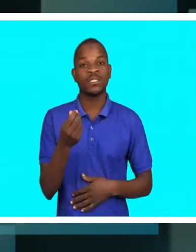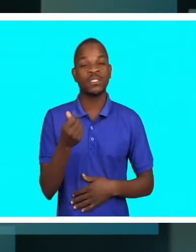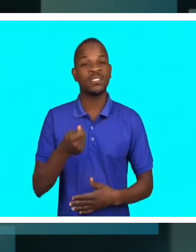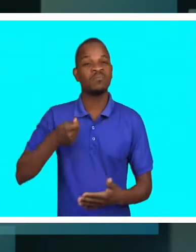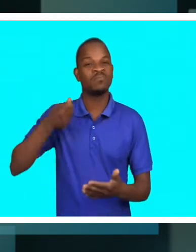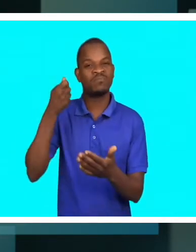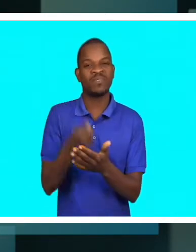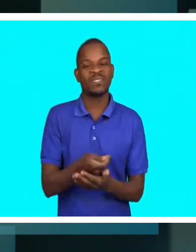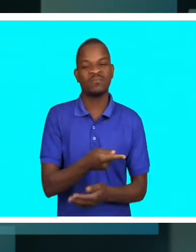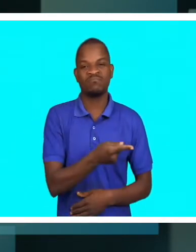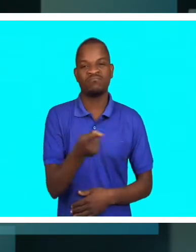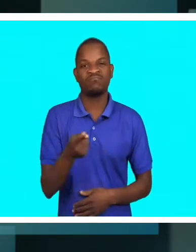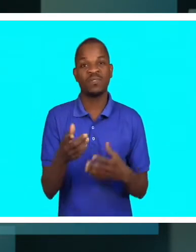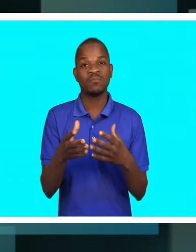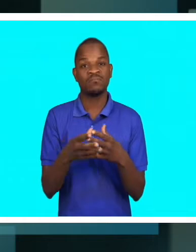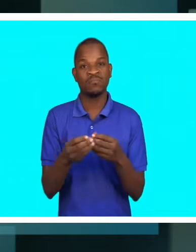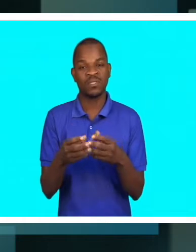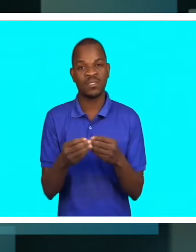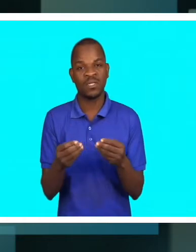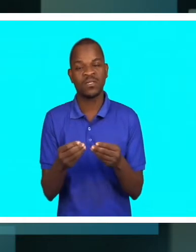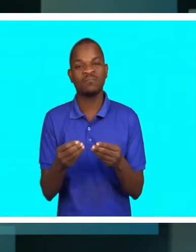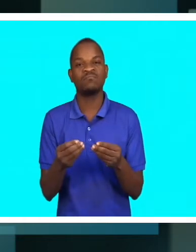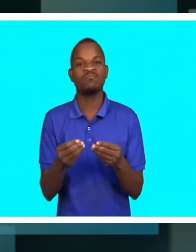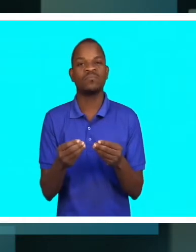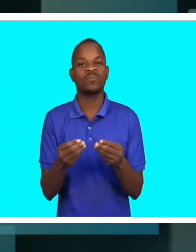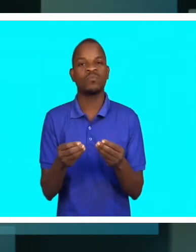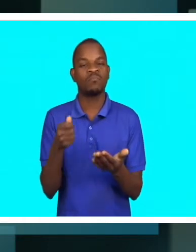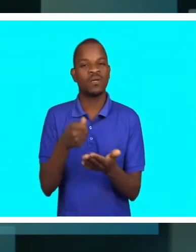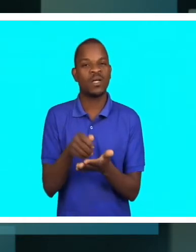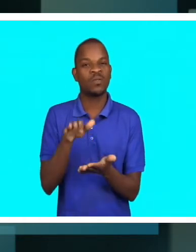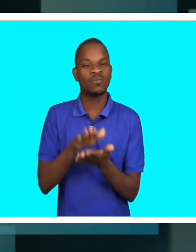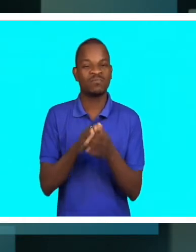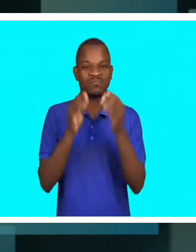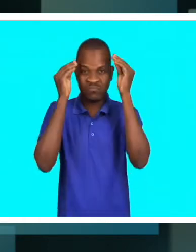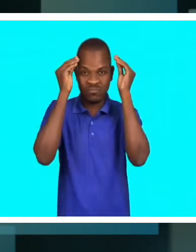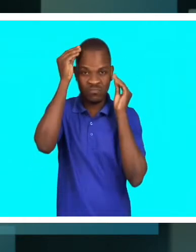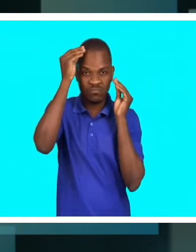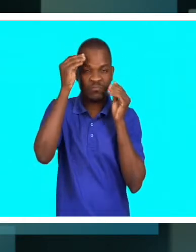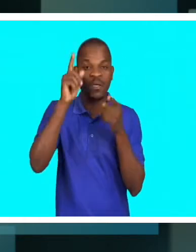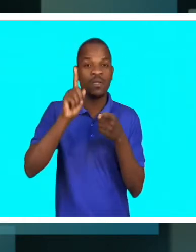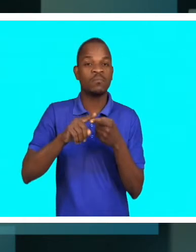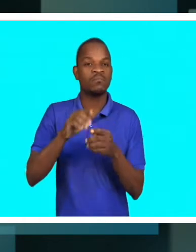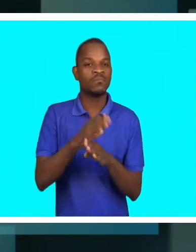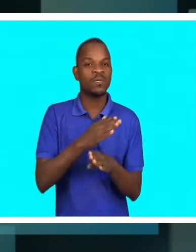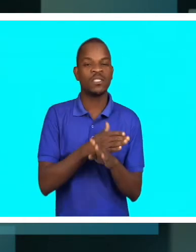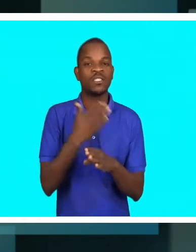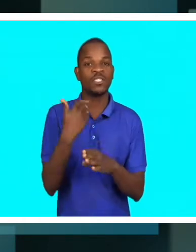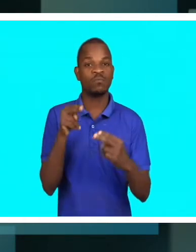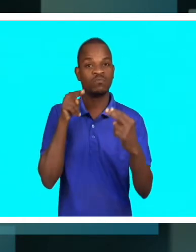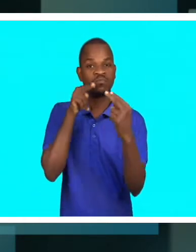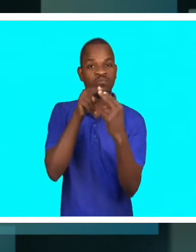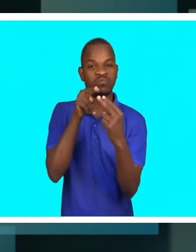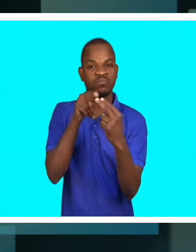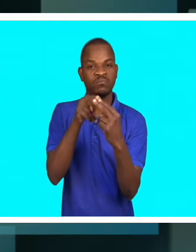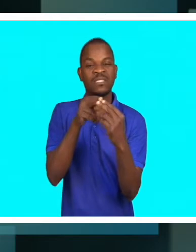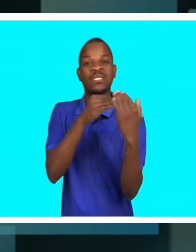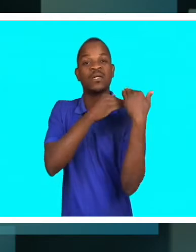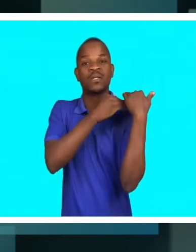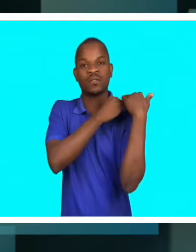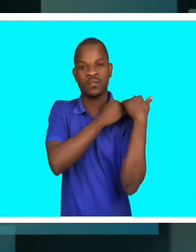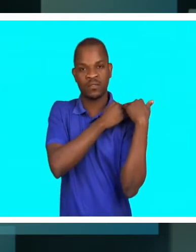pagar esses emolumentos aduaneiros foi contactar os